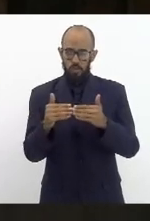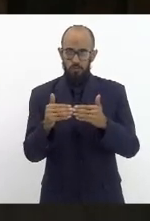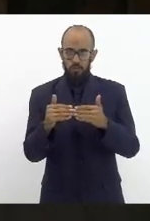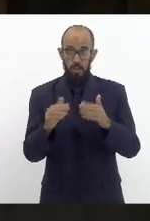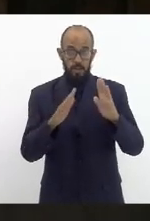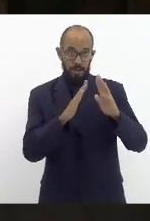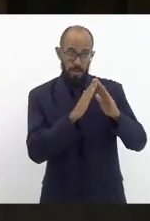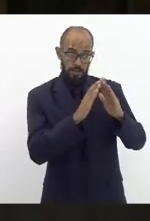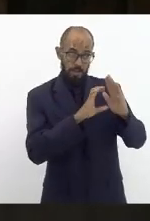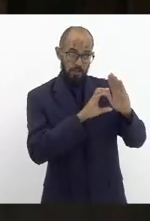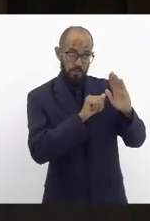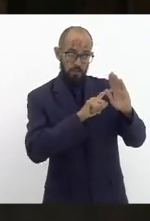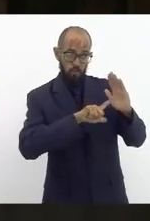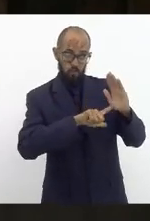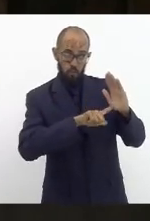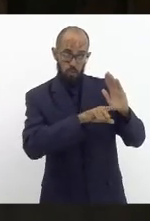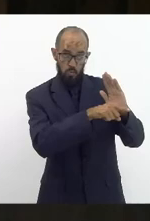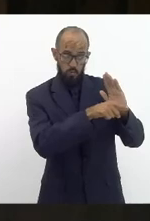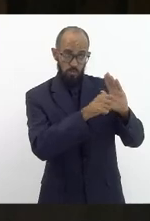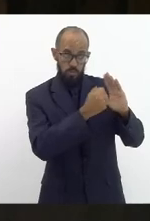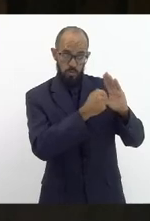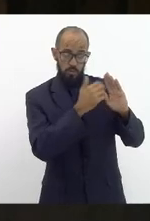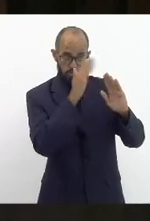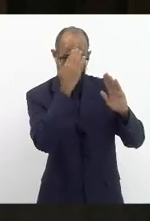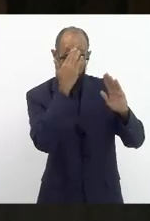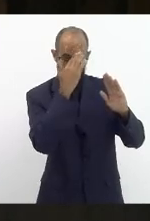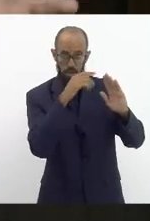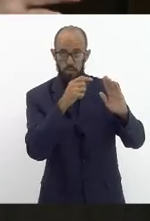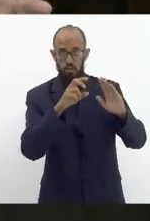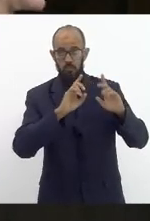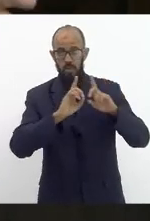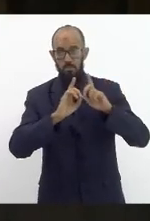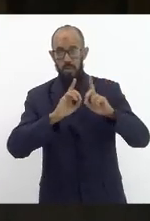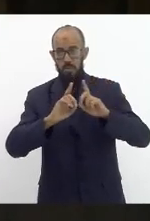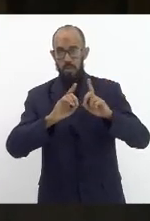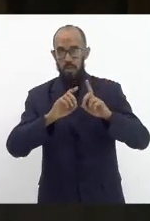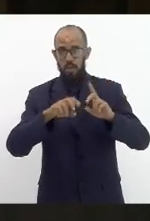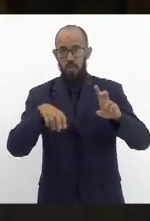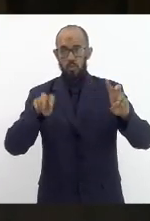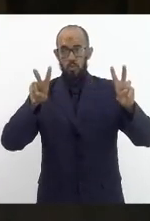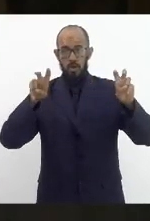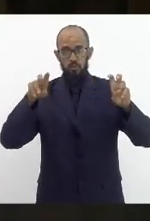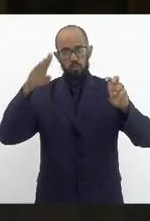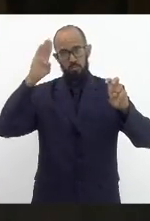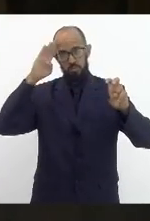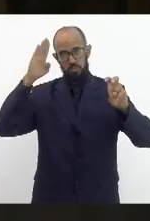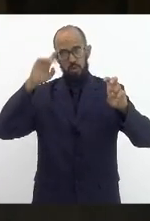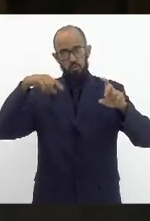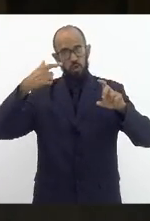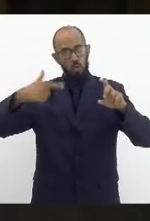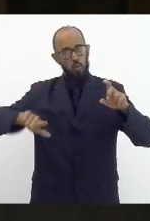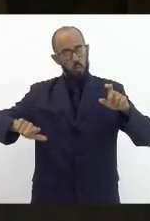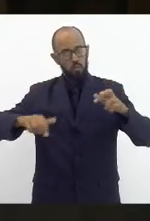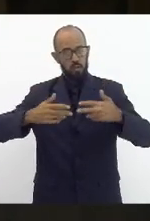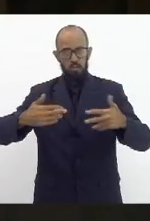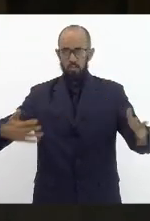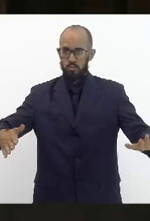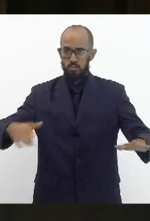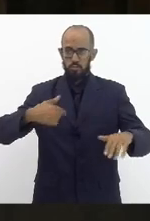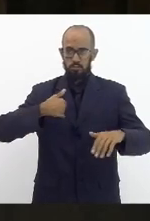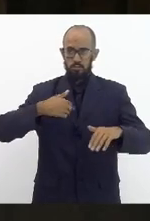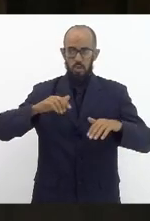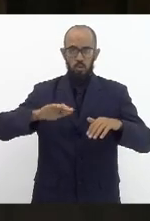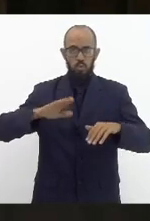se depois nós vamos ter que debater o mérito, as questões, o como fazer, essa é outra pauta. O meu compromisso é